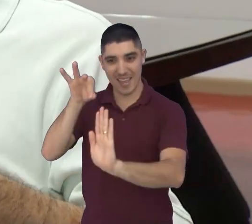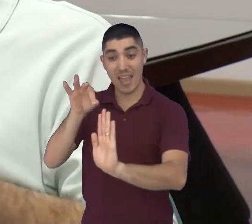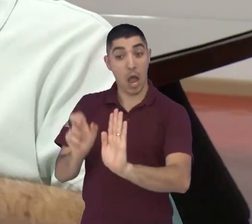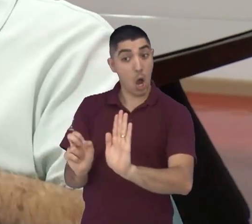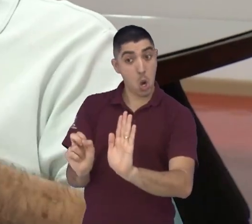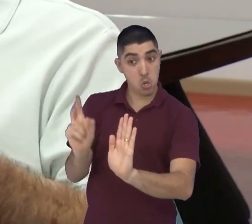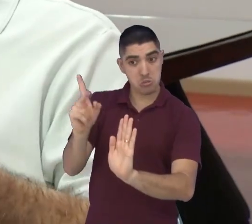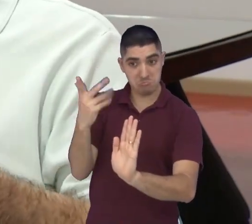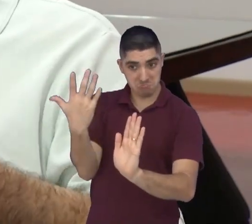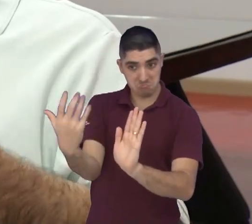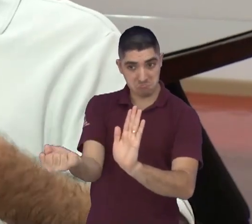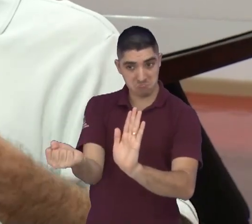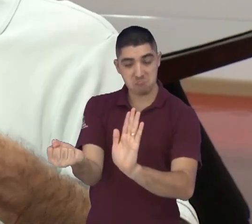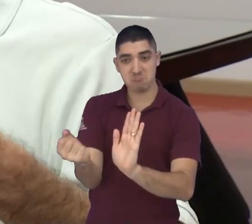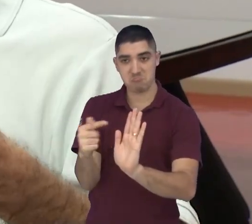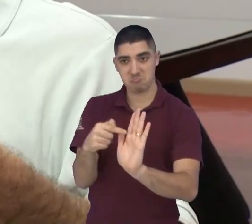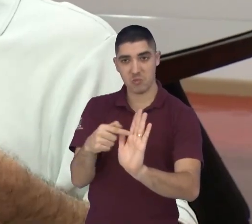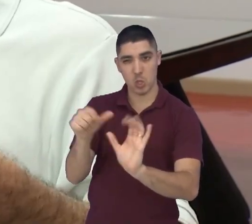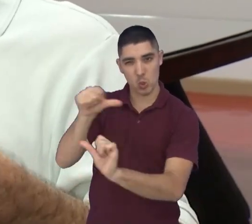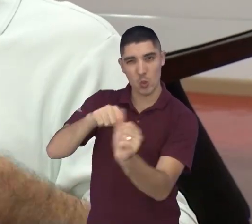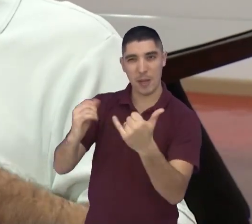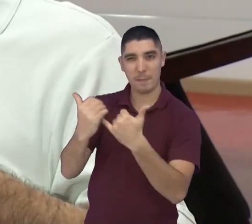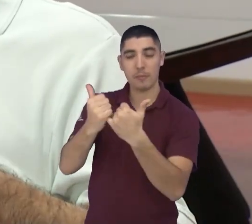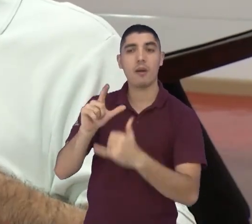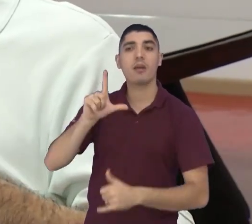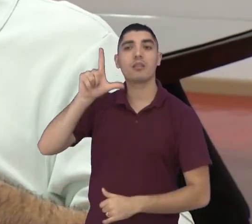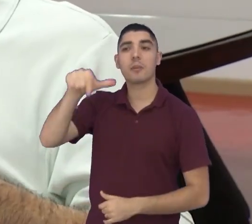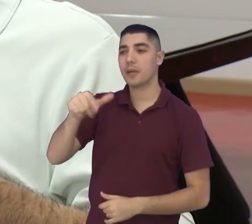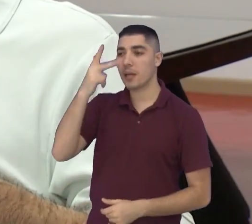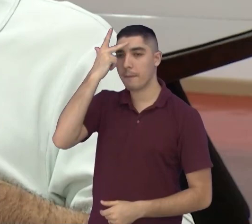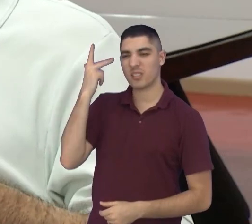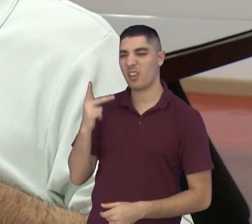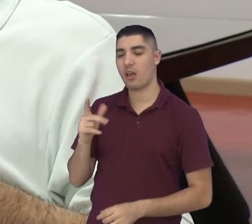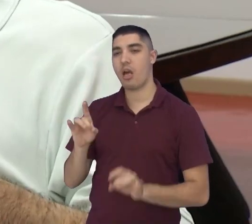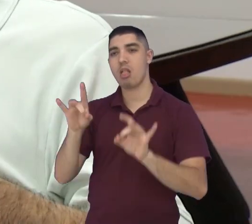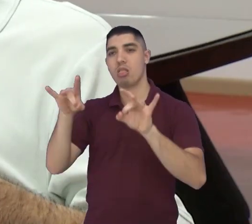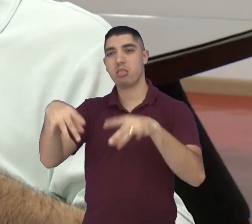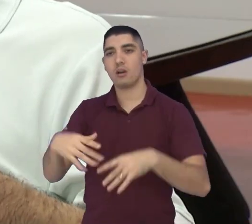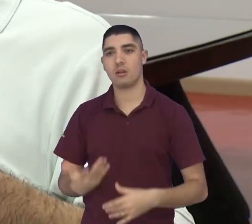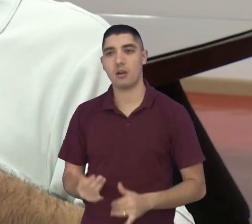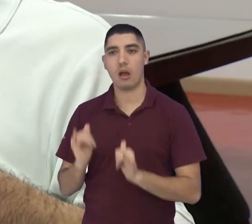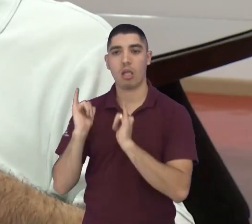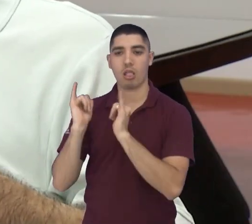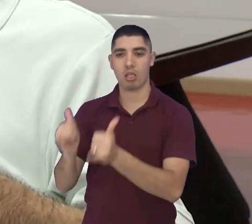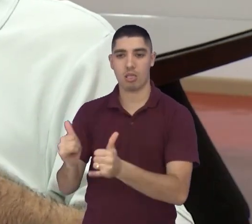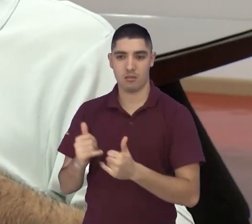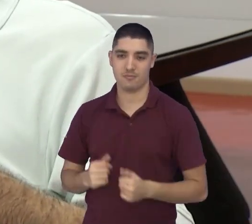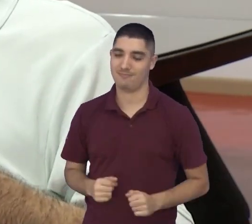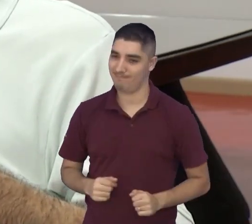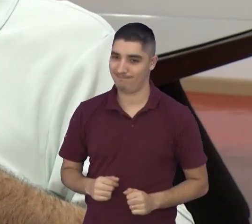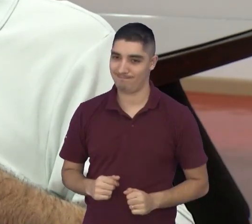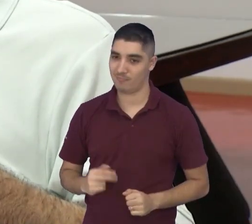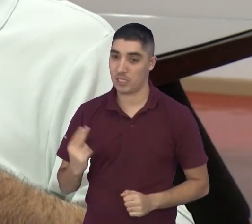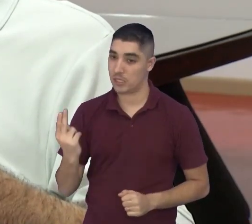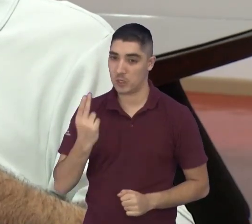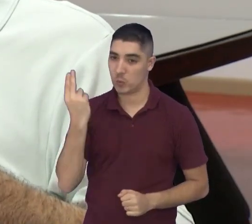depois já abandona, vamos dizer assim. Então nós temos que